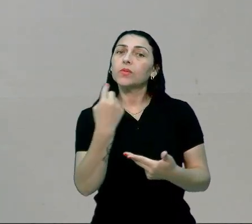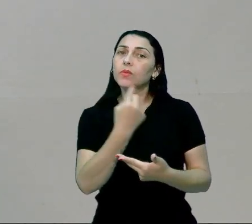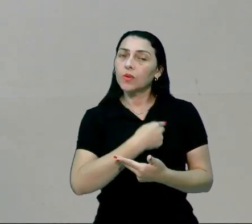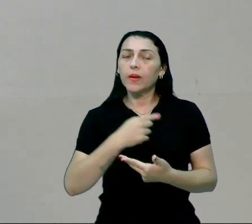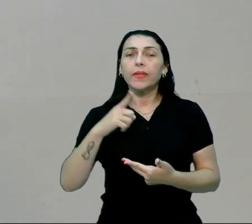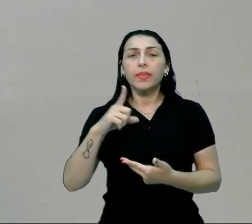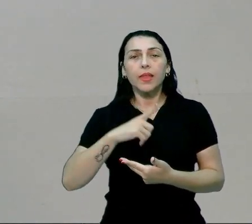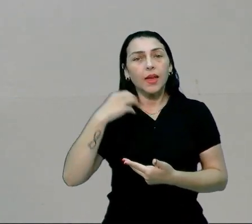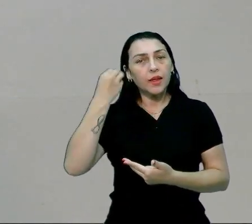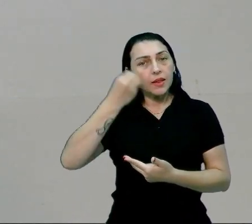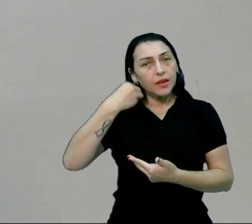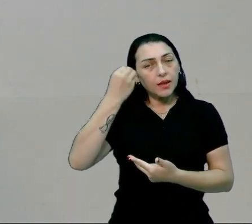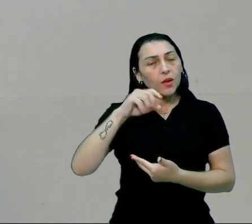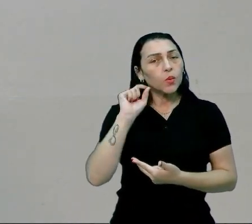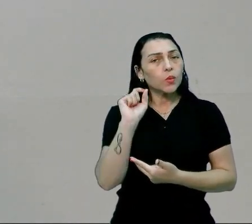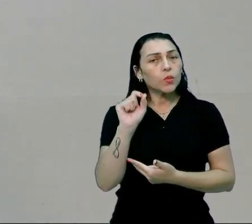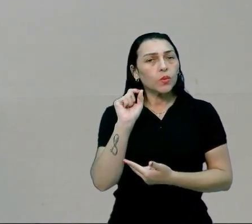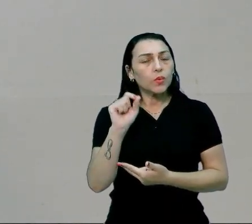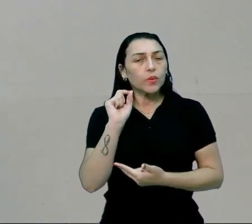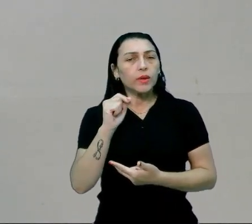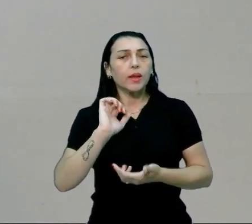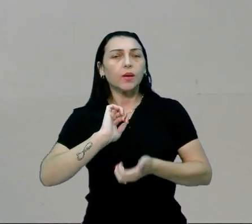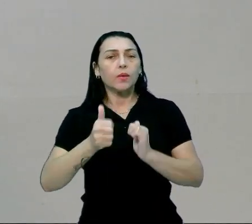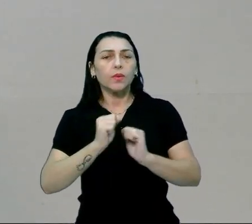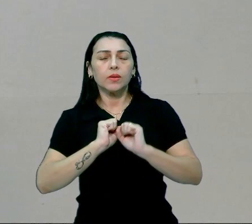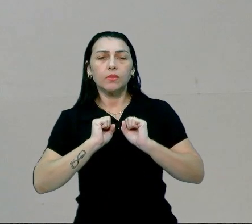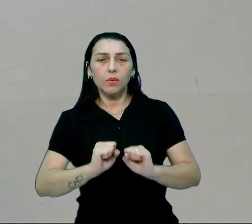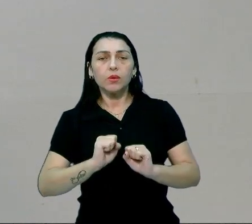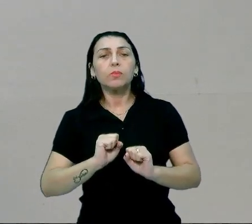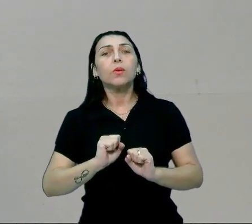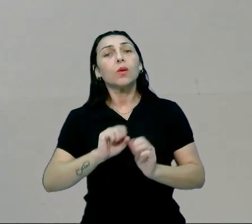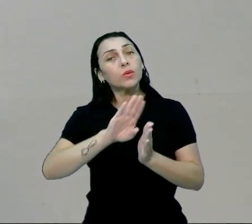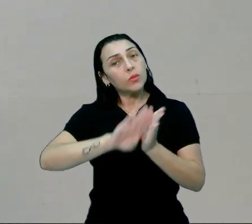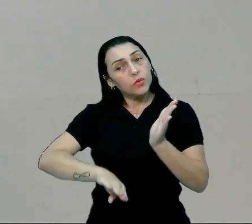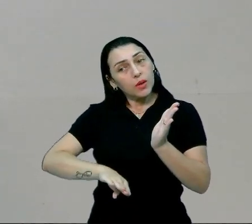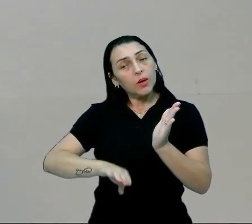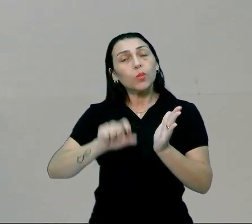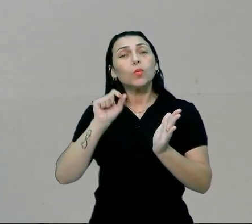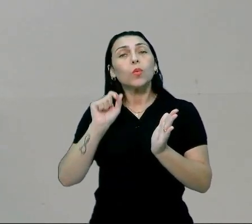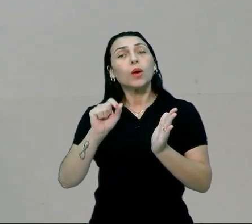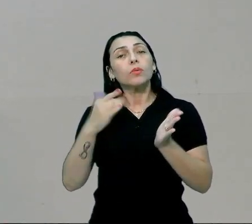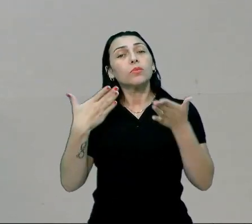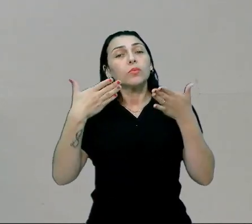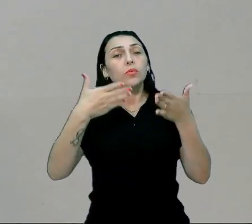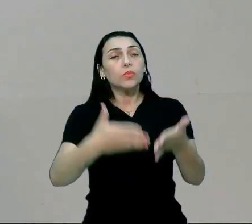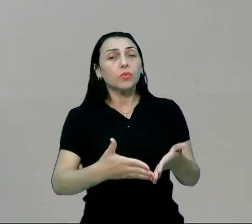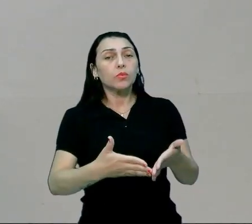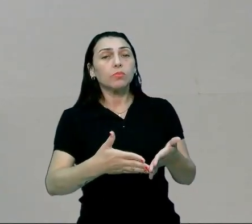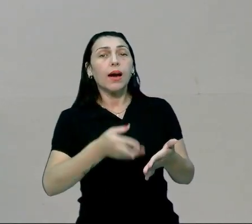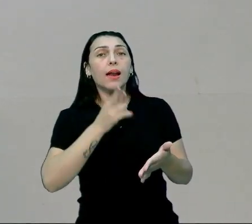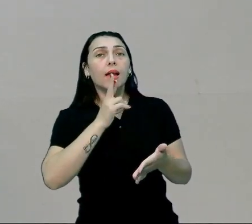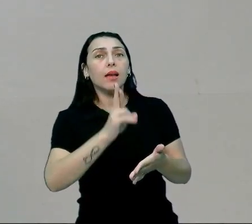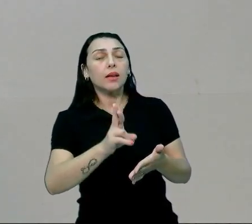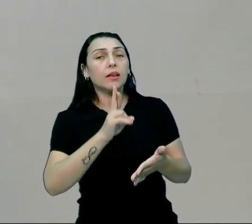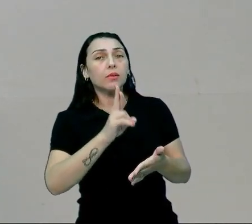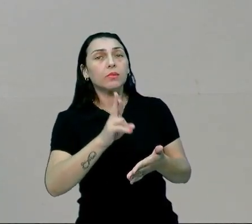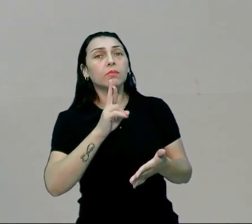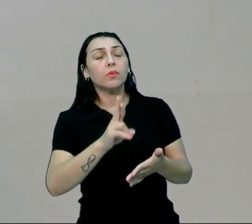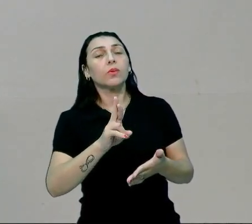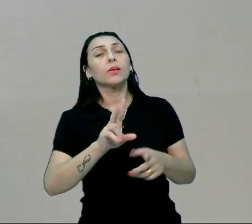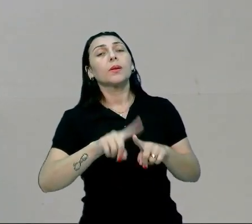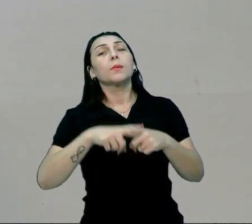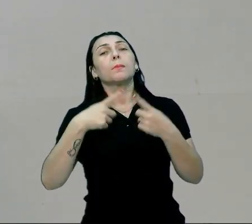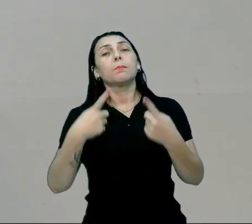tem a compreensão de que o esporte ele pode ser excludente quando direcionado para o rendimento, mas